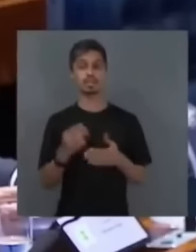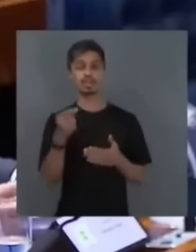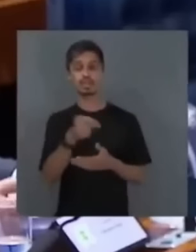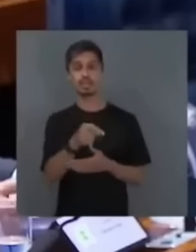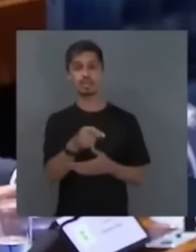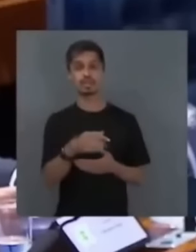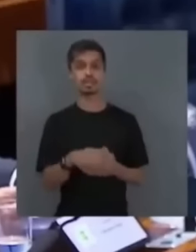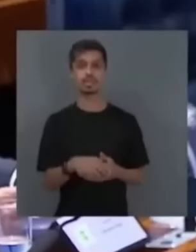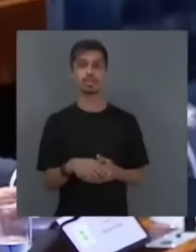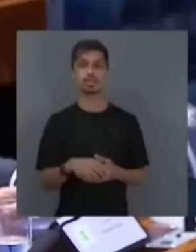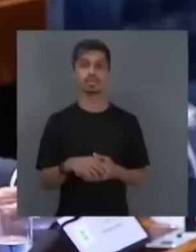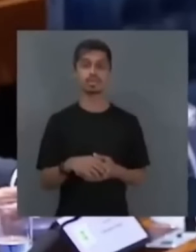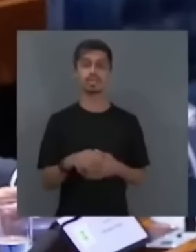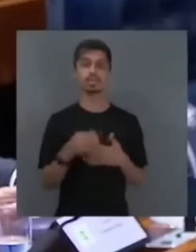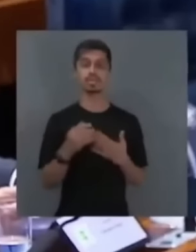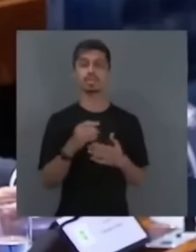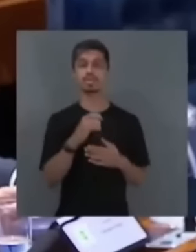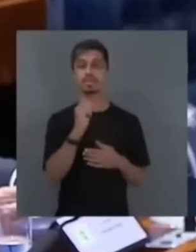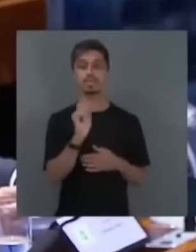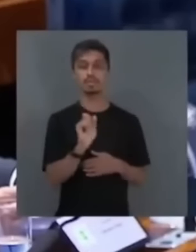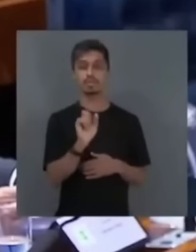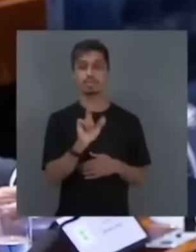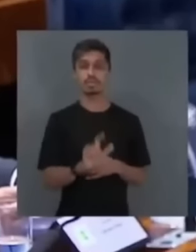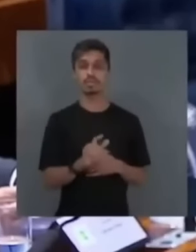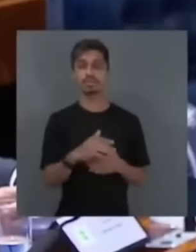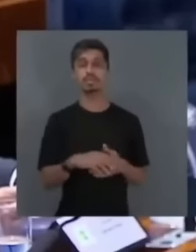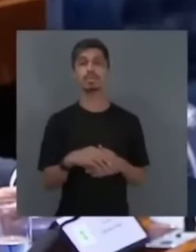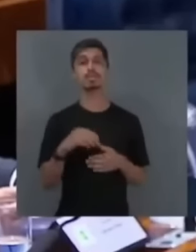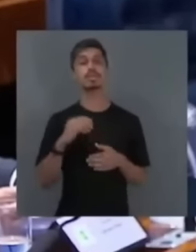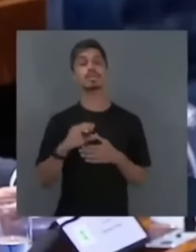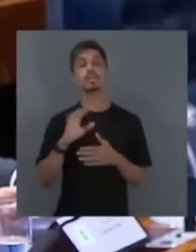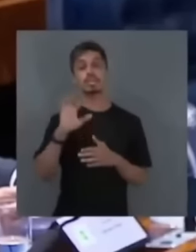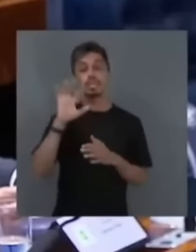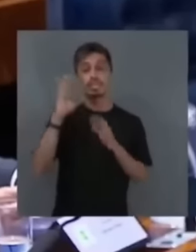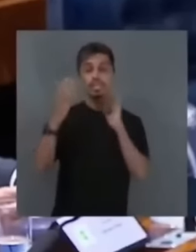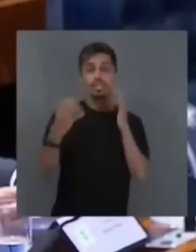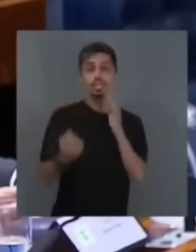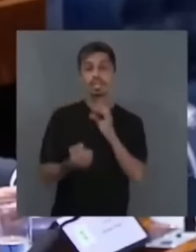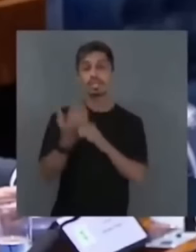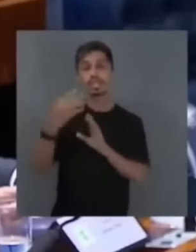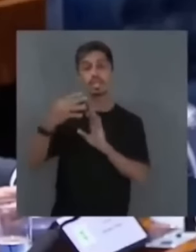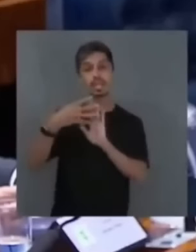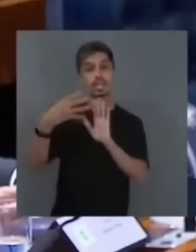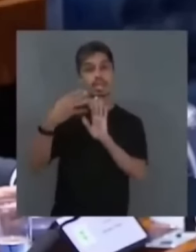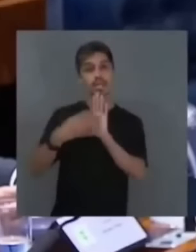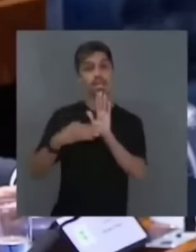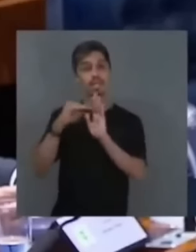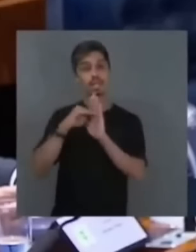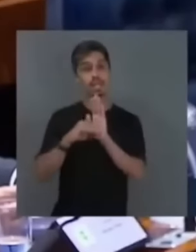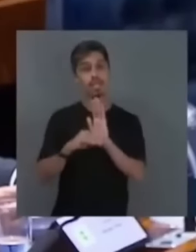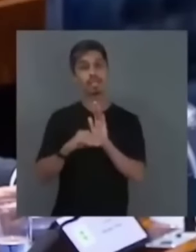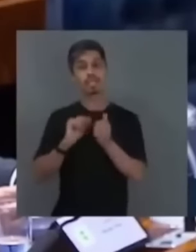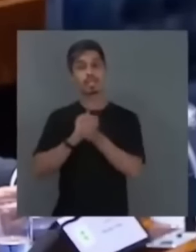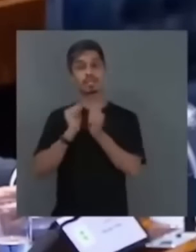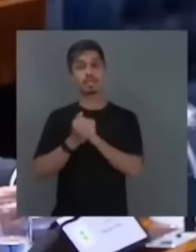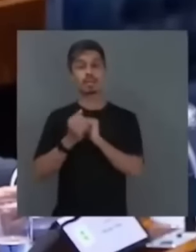projeto? Diretrizes gerais para elaboração de planos de adaptação à mudança do